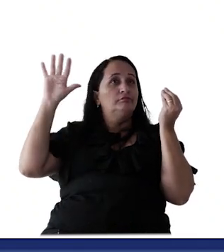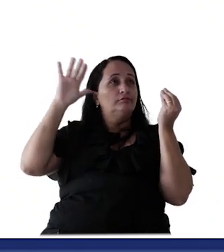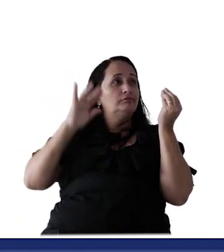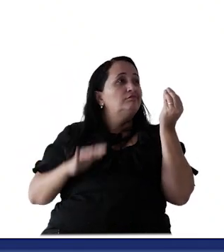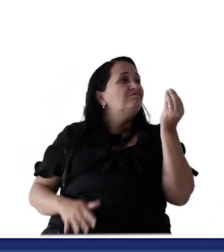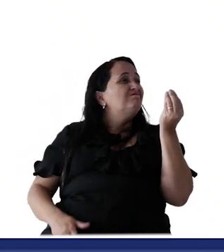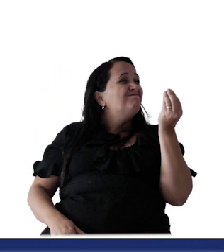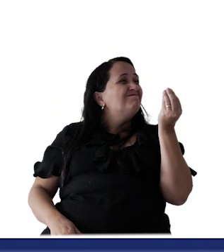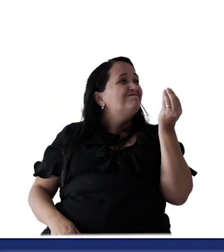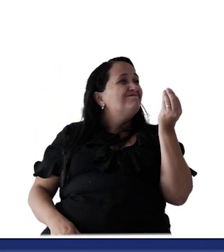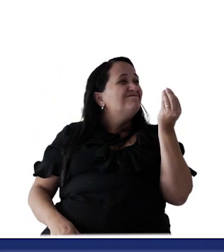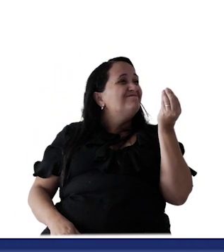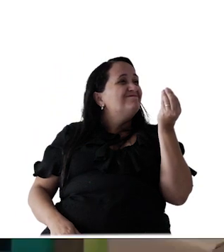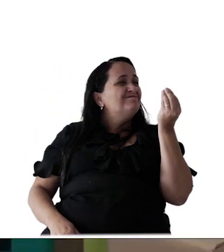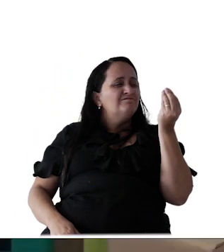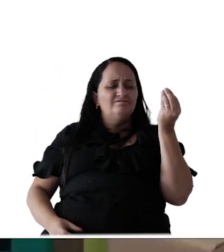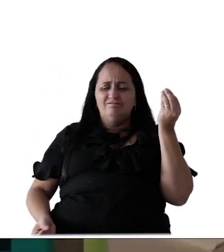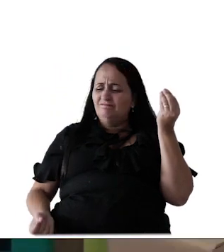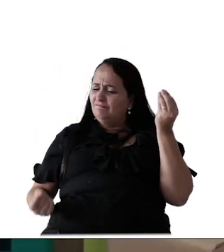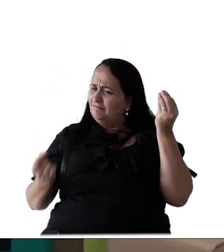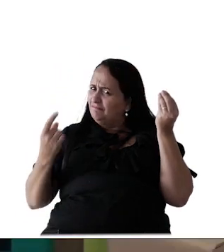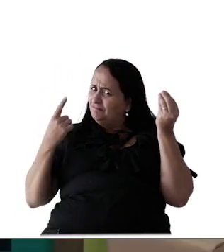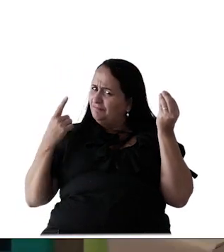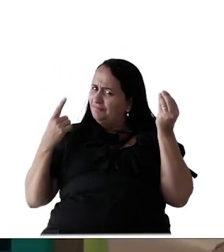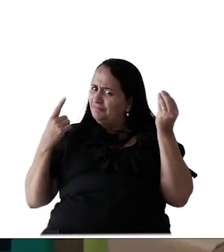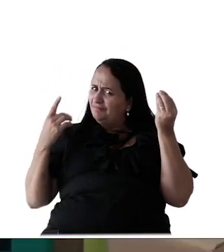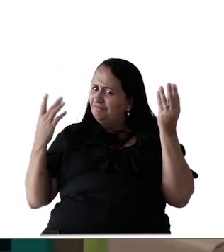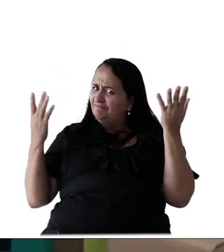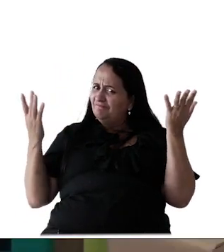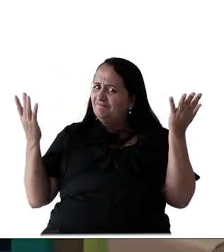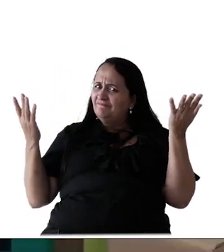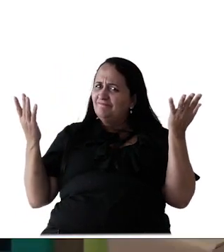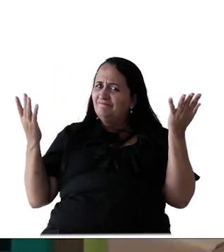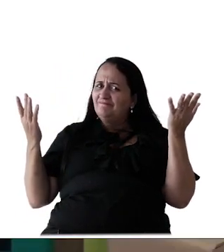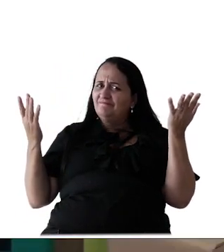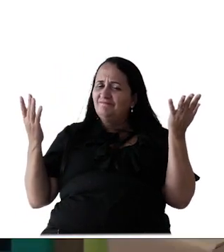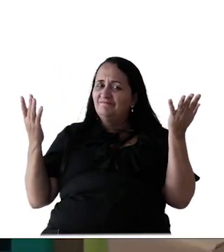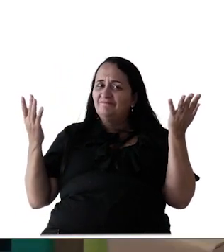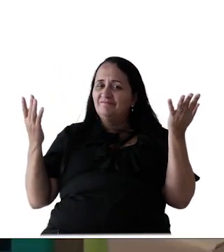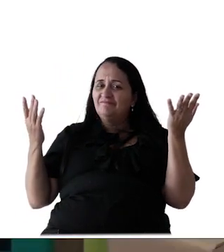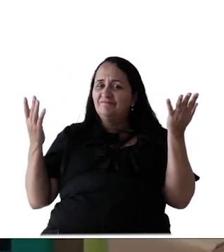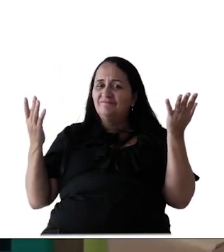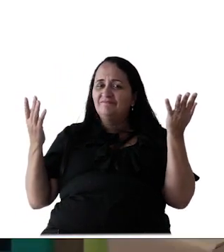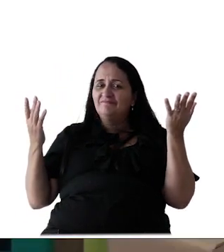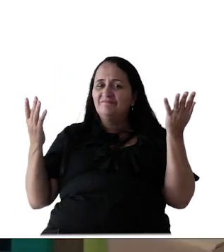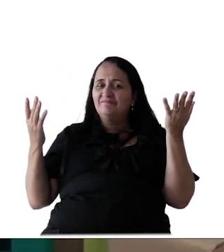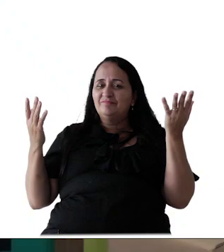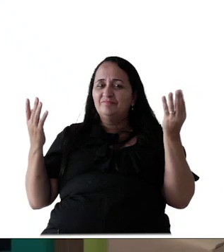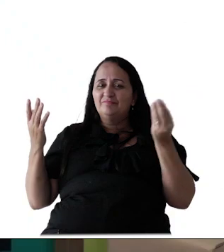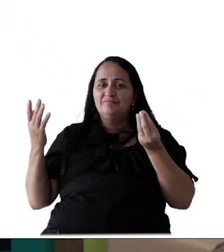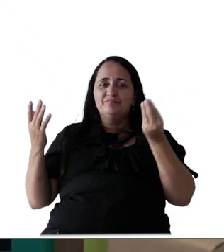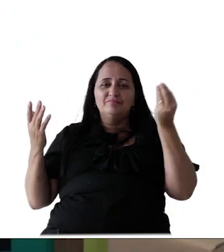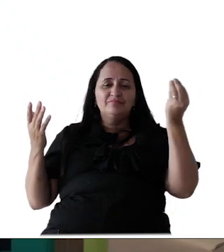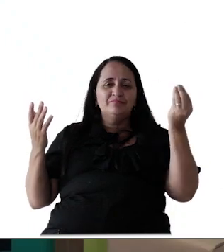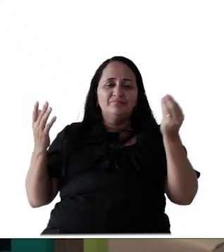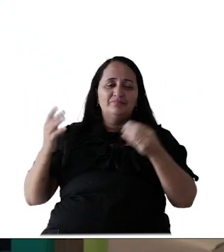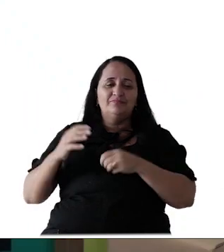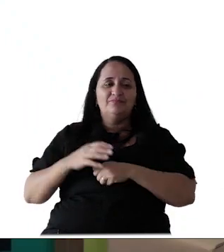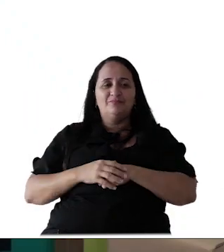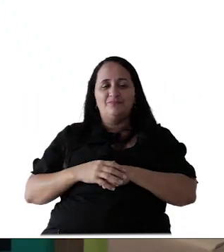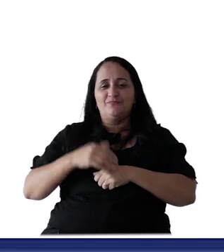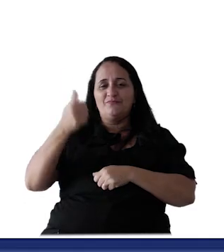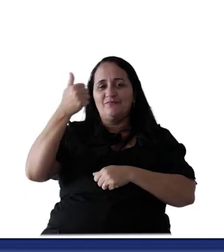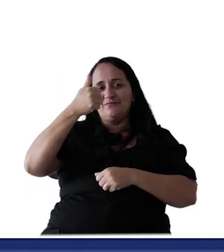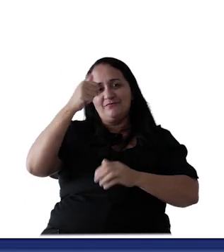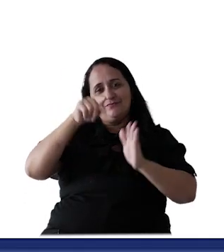dizendo, peguei, expressando que ele tinha pego alguma coisa para John. Vamos à nossa primeira